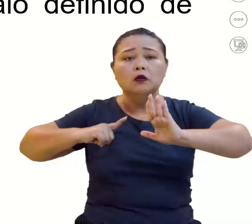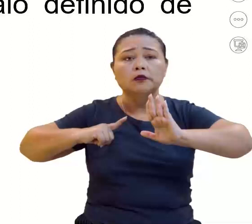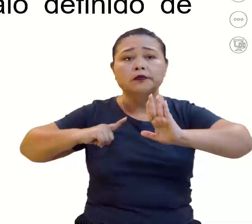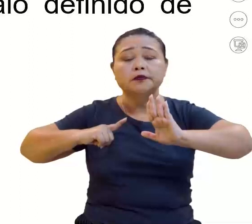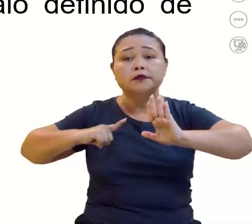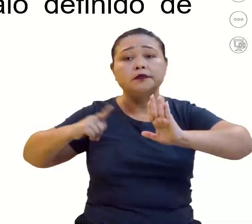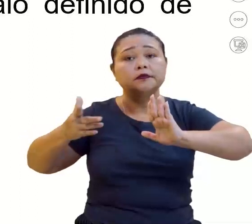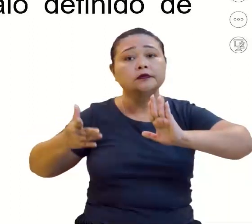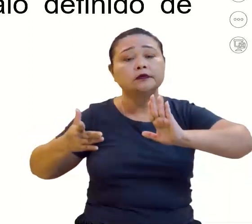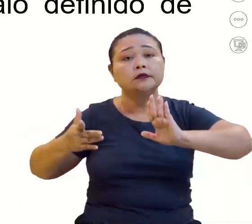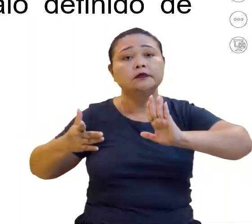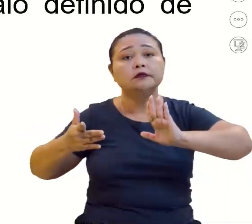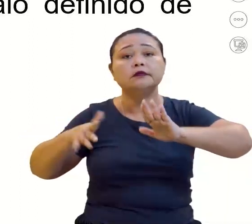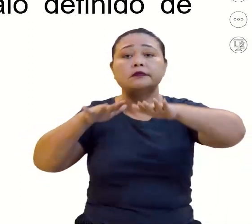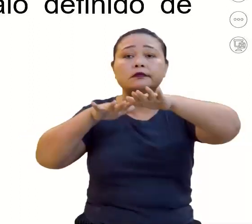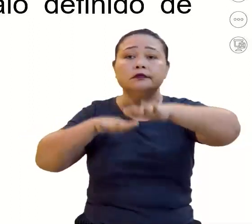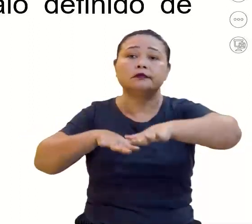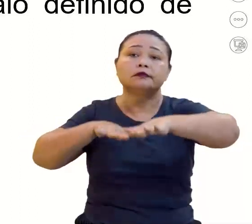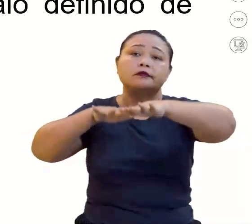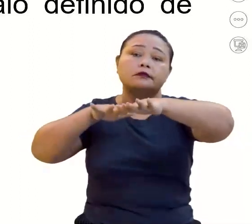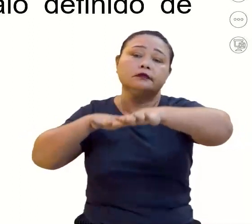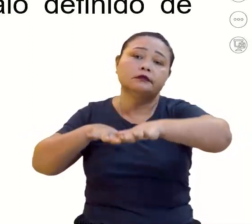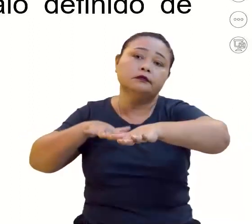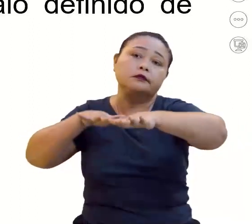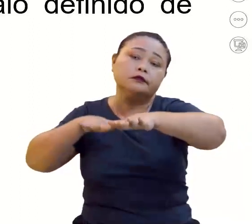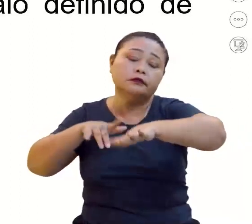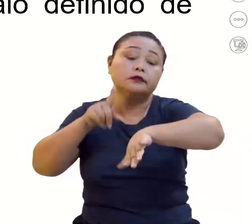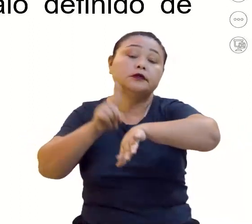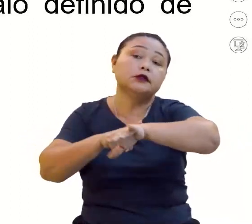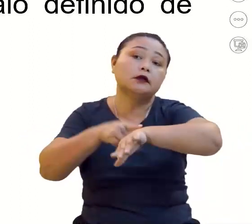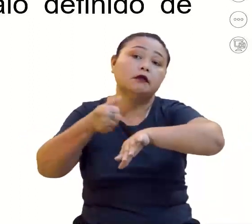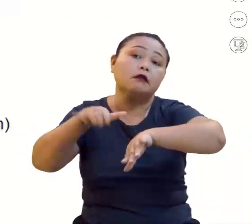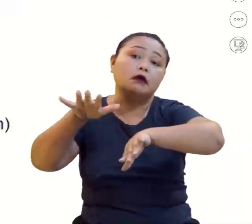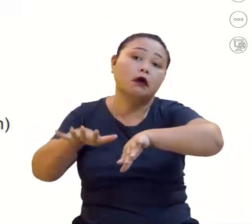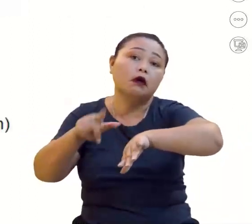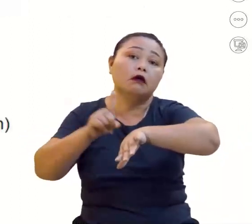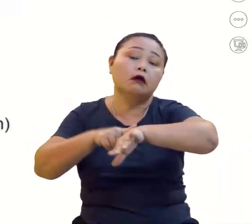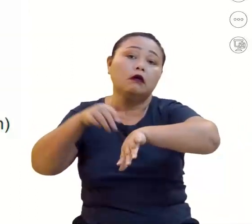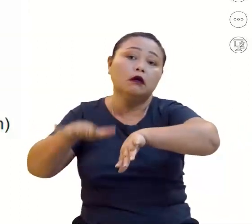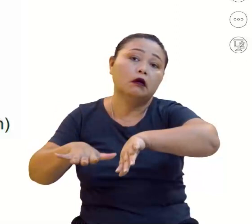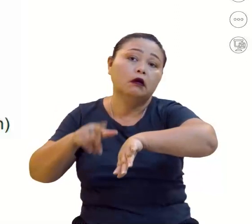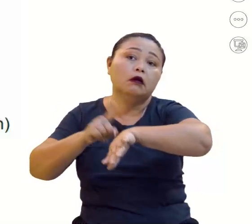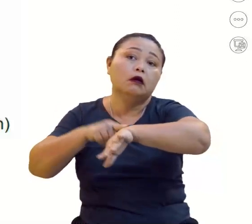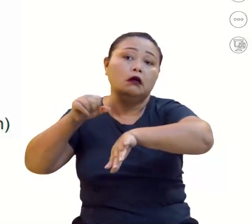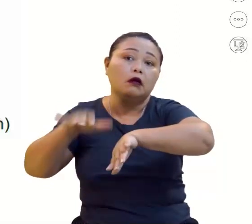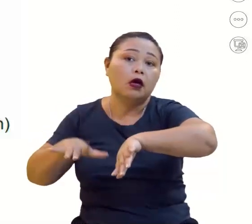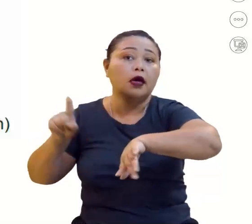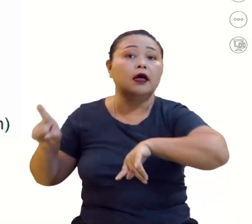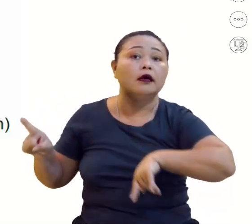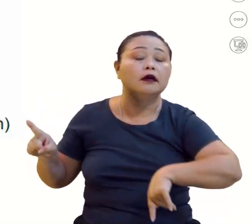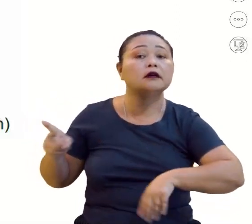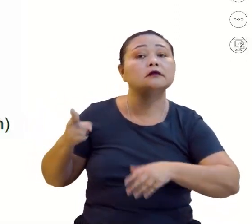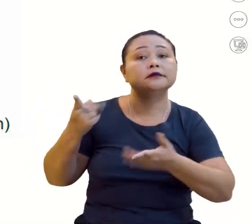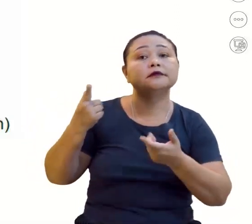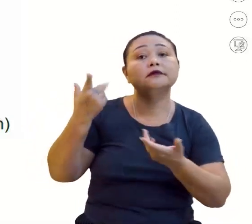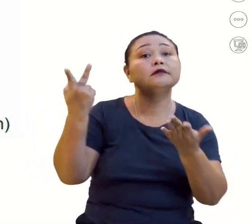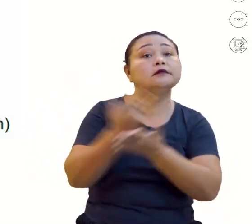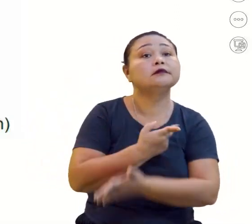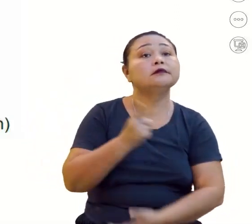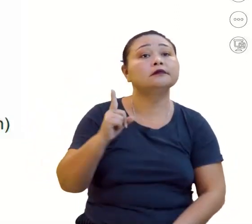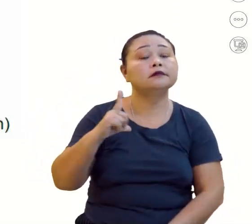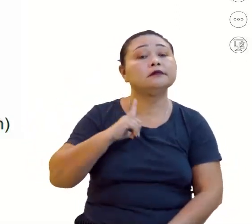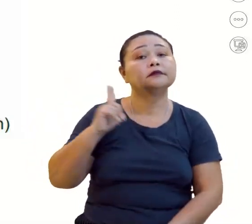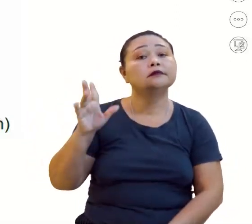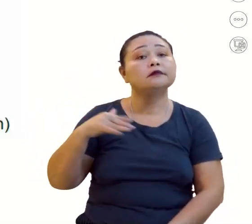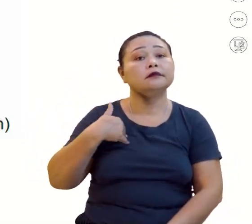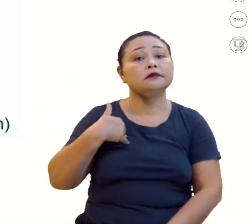definido de veículo durante um congestionamento. Muito bem. Olha só aqui. Olha o gráfico, né? O que aconteceu? E aí, vamos lá. Temos